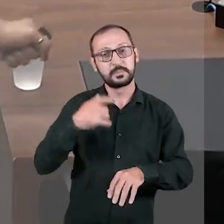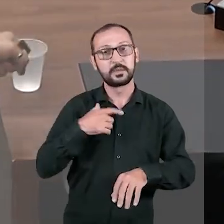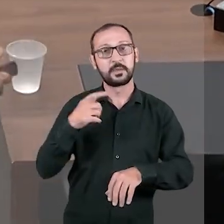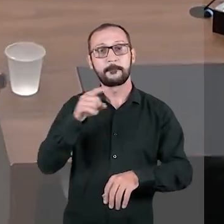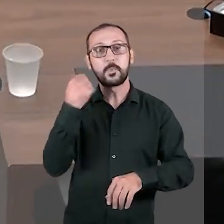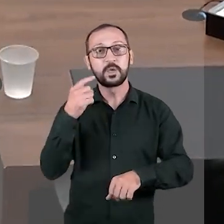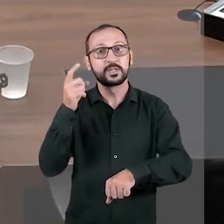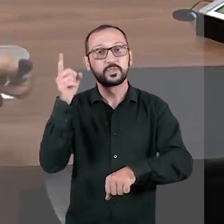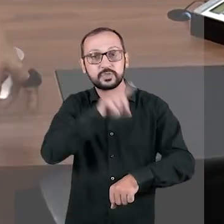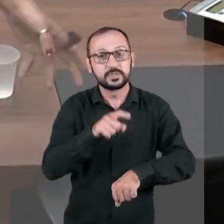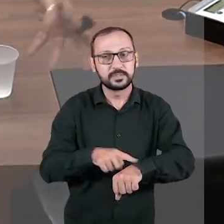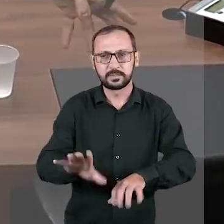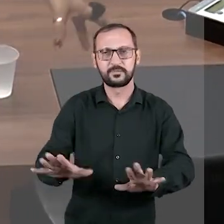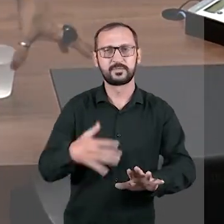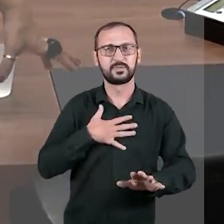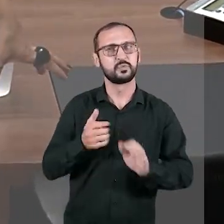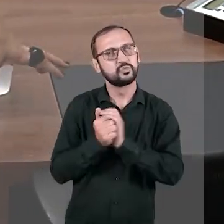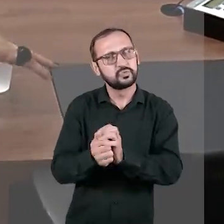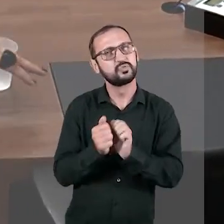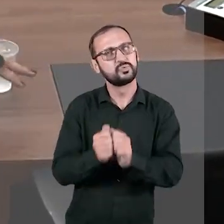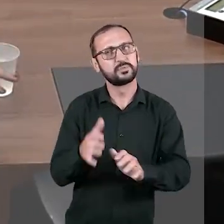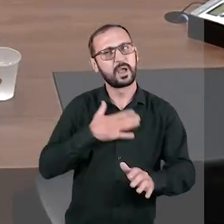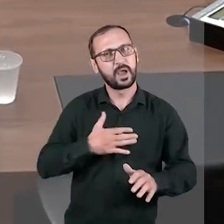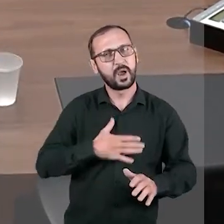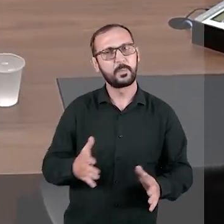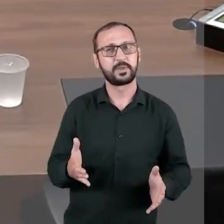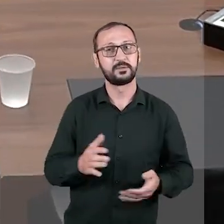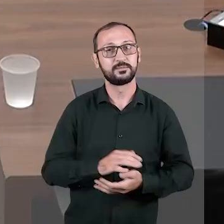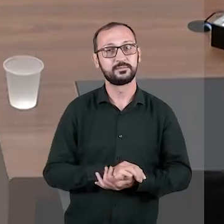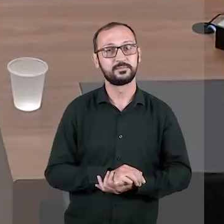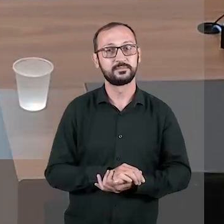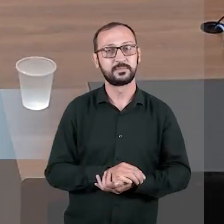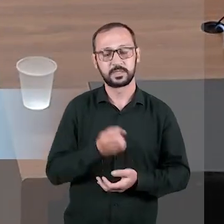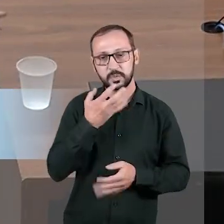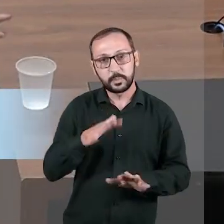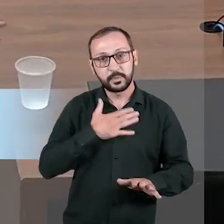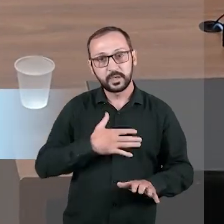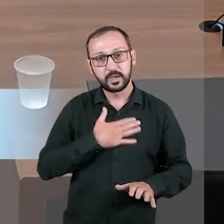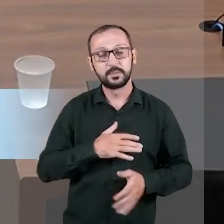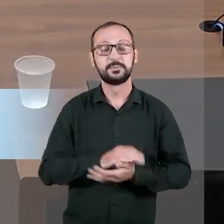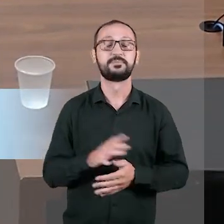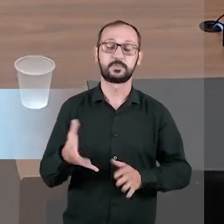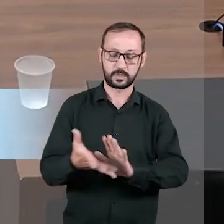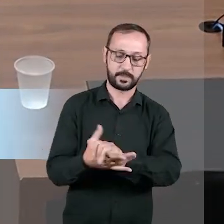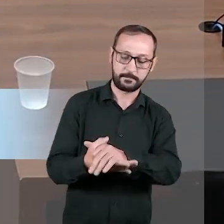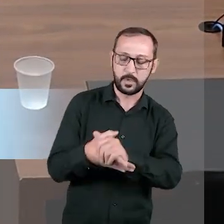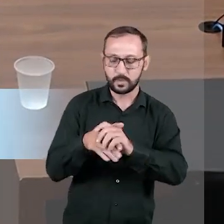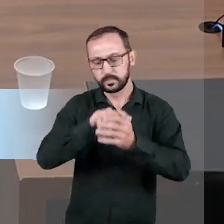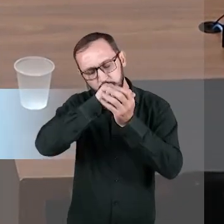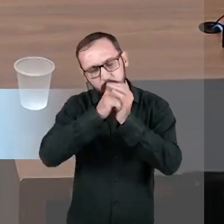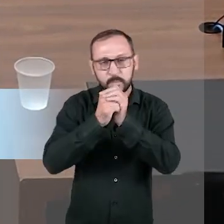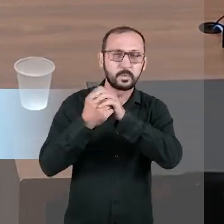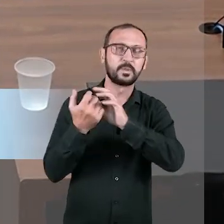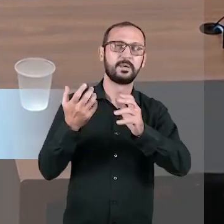morrer naquele dia. Mas ali eu já falava para ele, o senhor está tudo bem, apesar de tudo, está tudo bem. Né? Então, eu pegava na